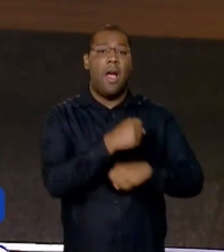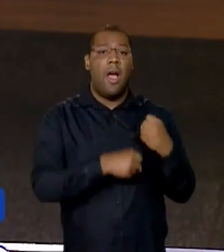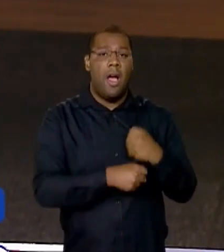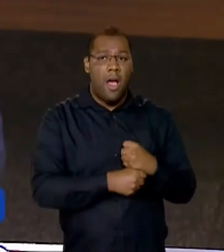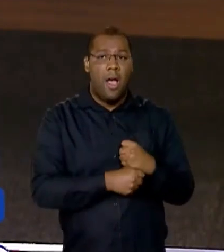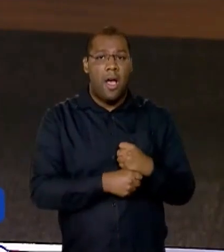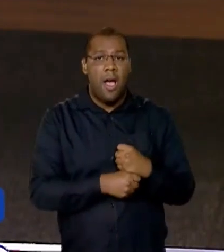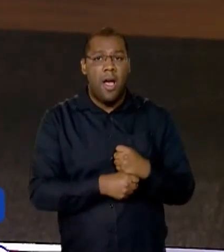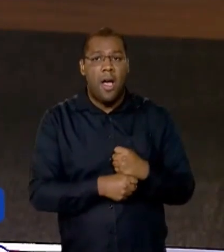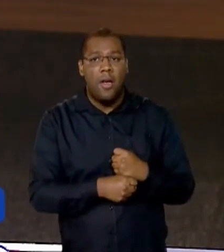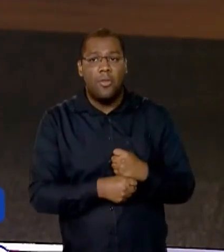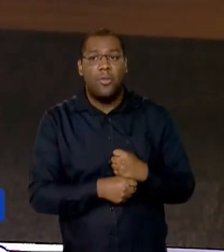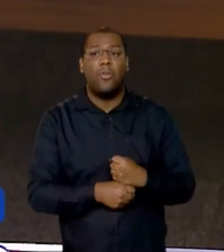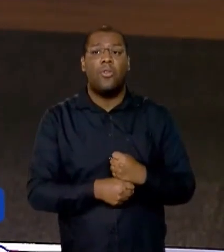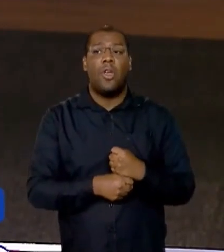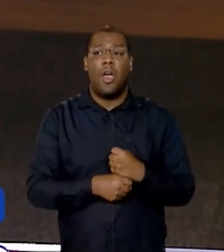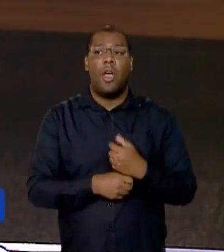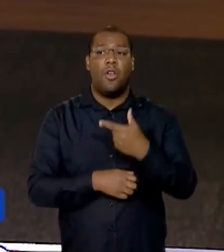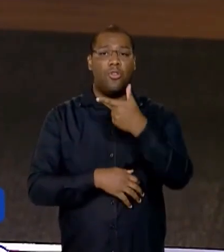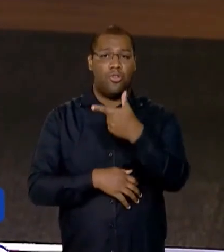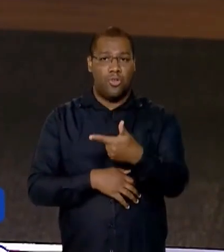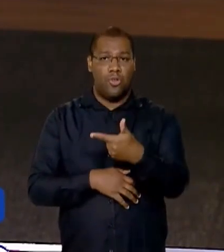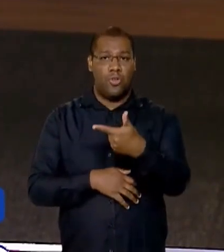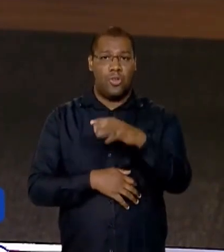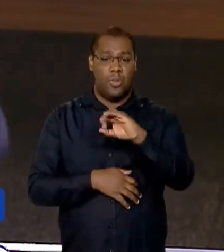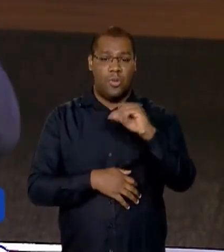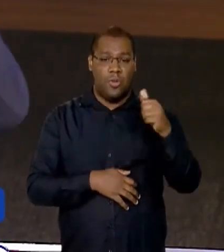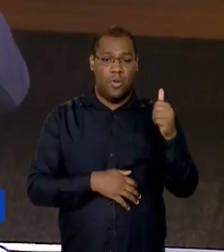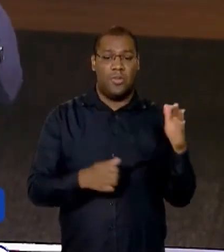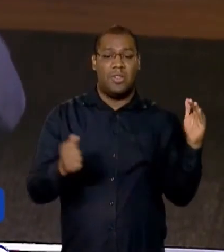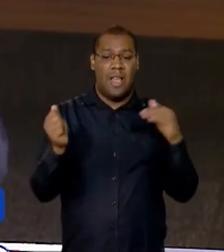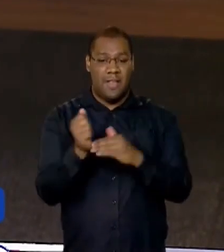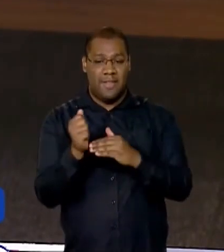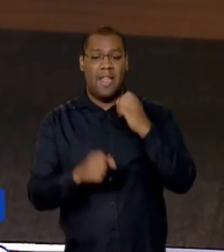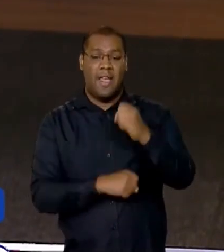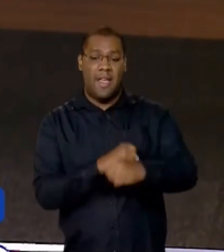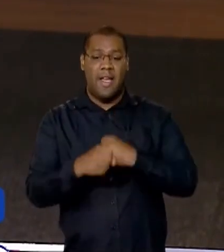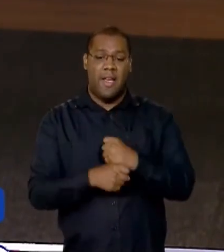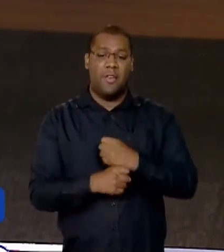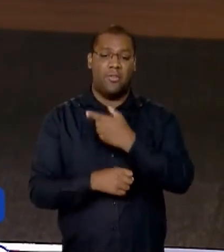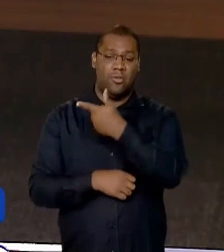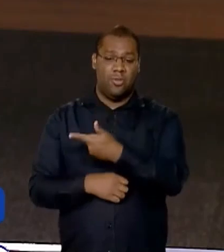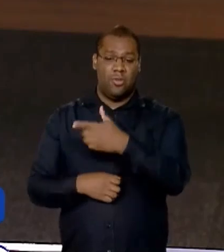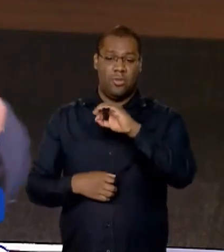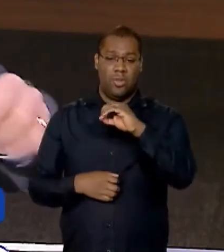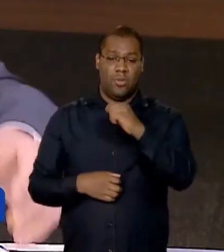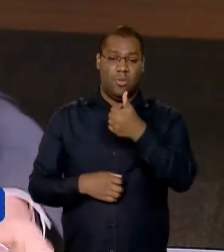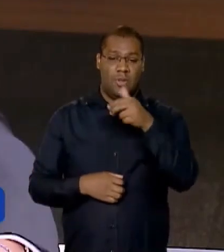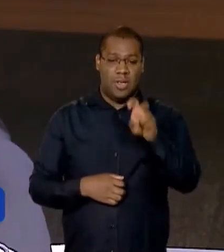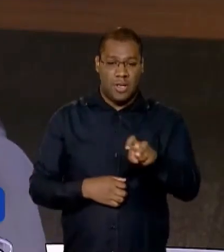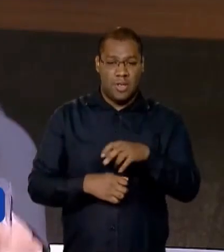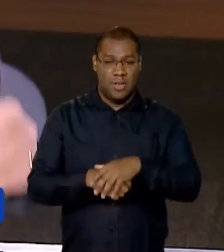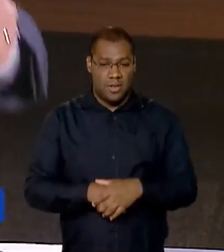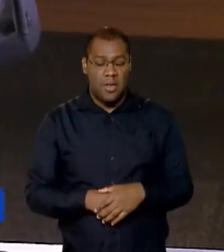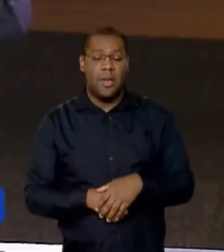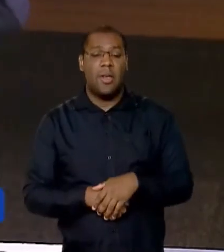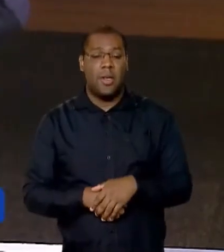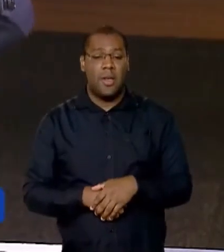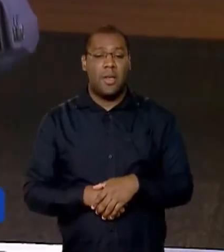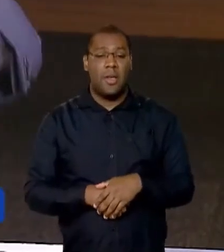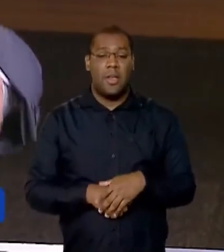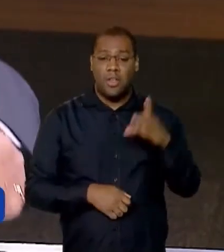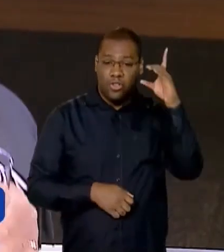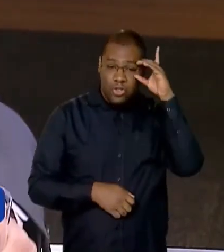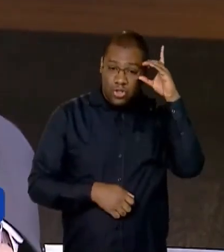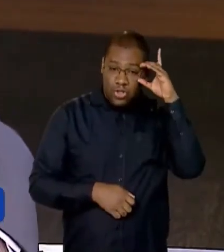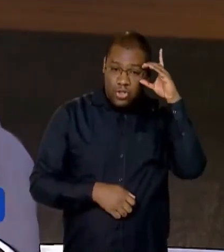feito 540 bilhões de desoneração aí já era o Eduardo cunho o presidente da Câmara aí a Dilma mandava desonerar esse copo